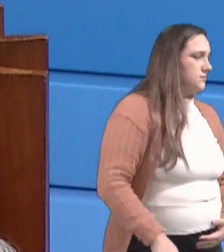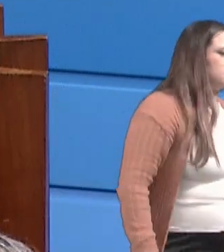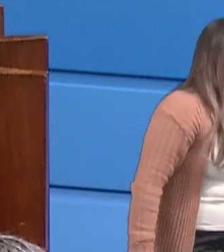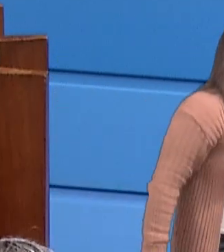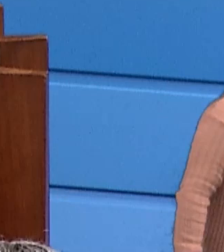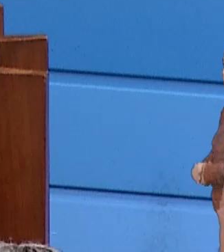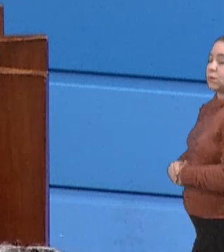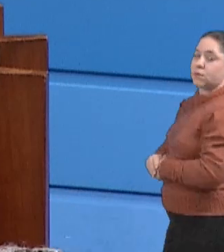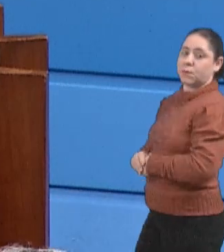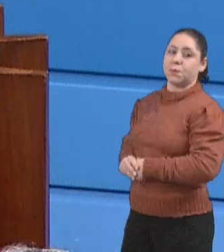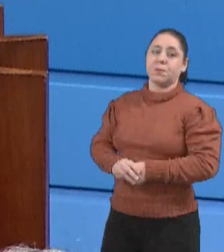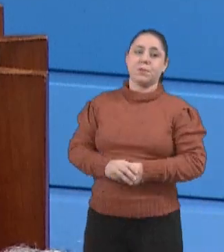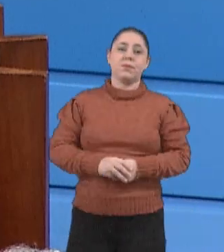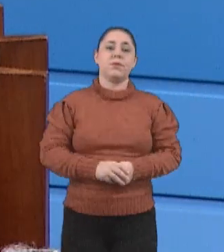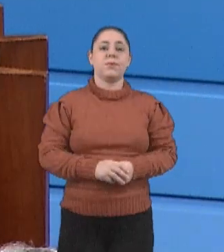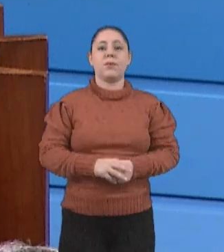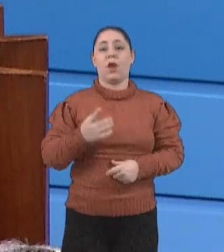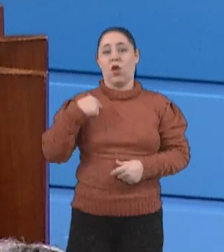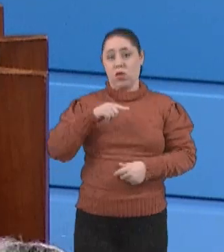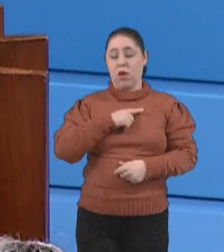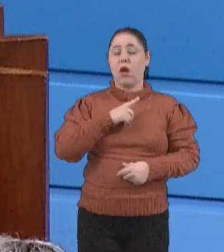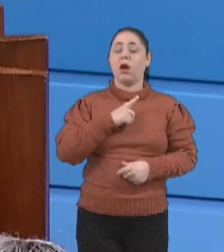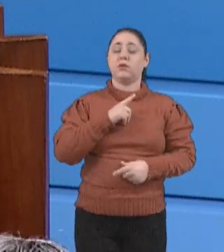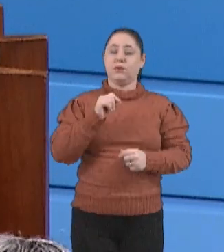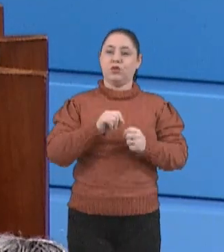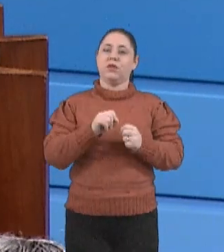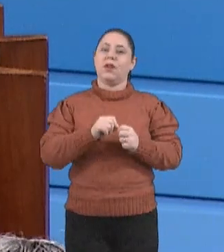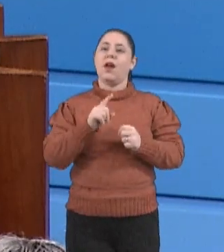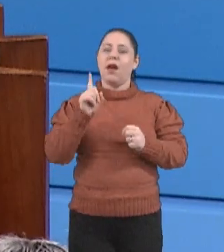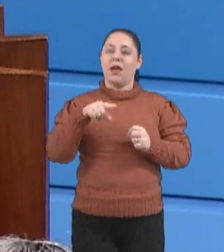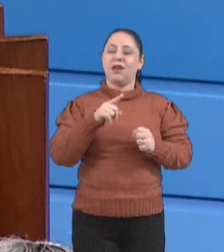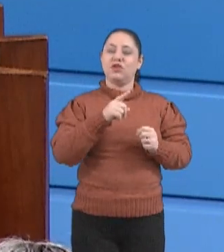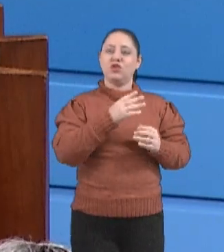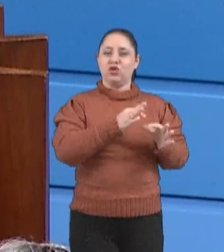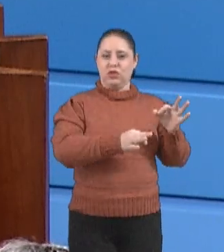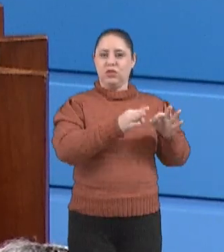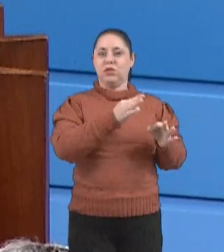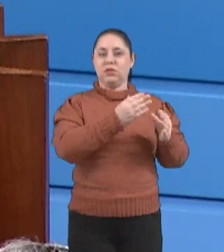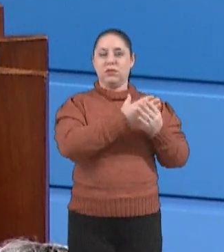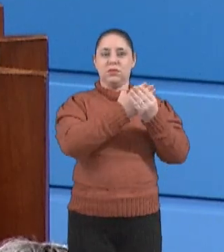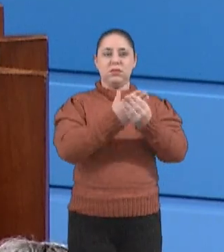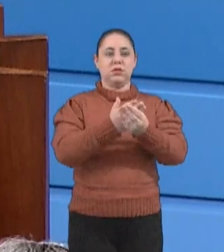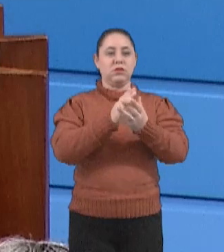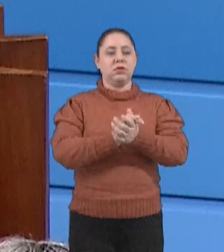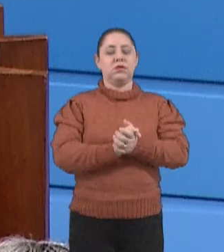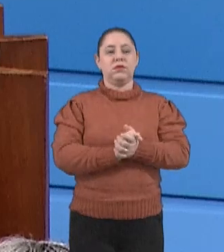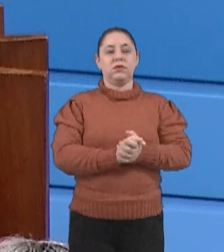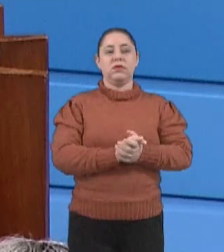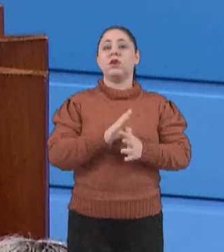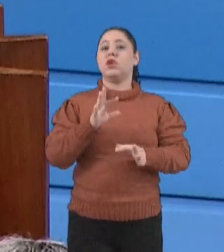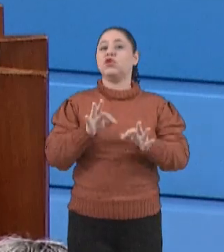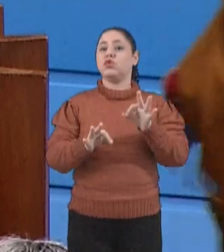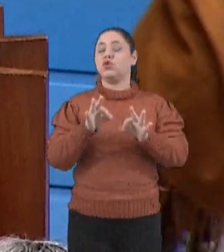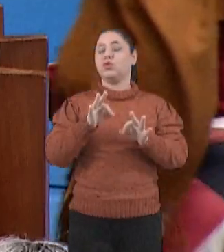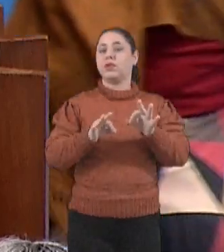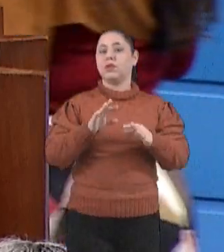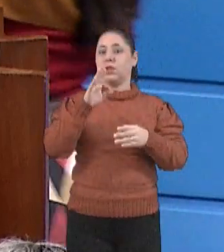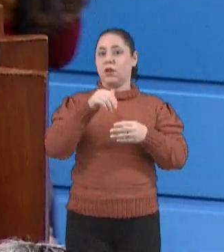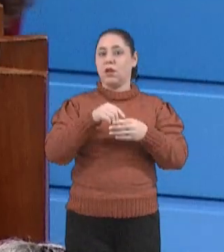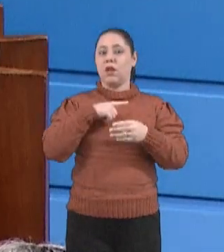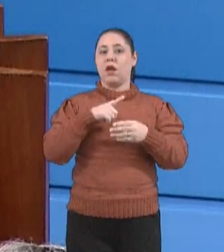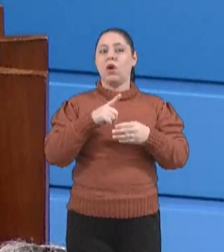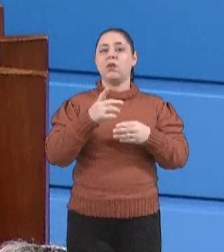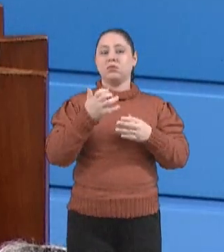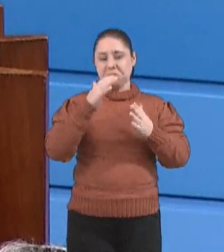Logicamente que nós entramos na justiça mesmo, porque não era verdade. E a juíza eleitoral, a quem eu